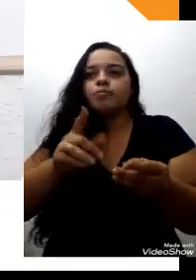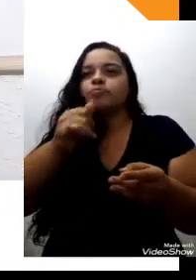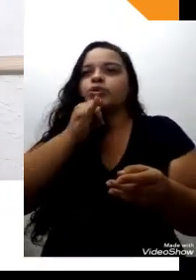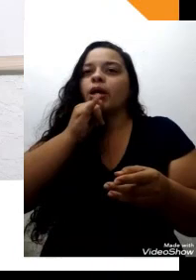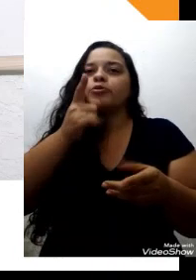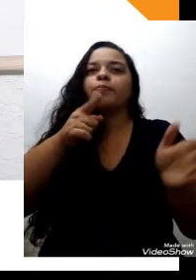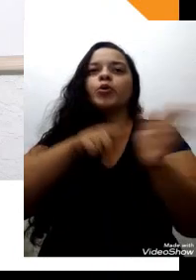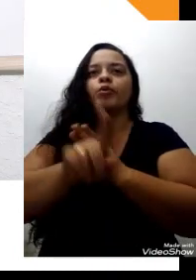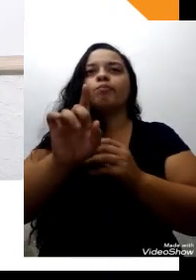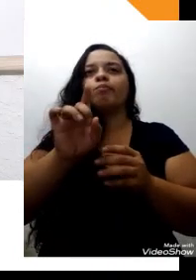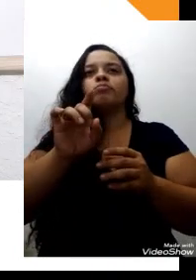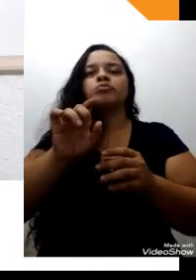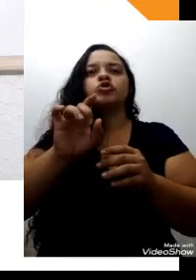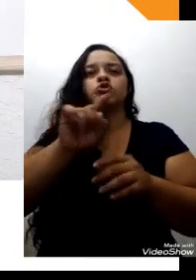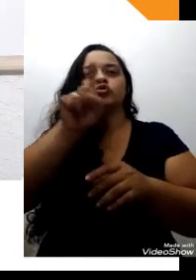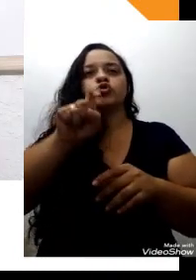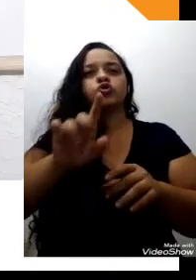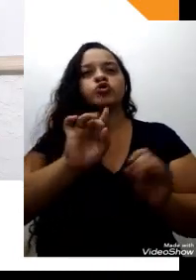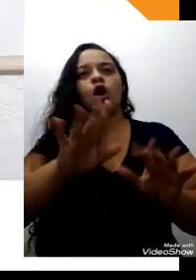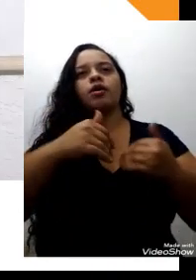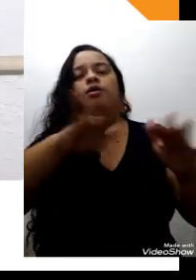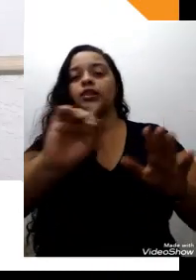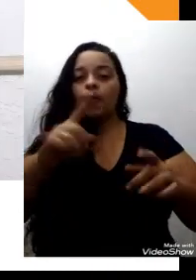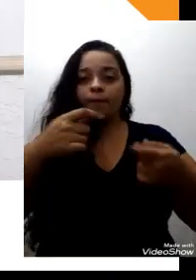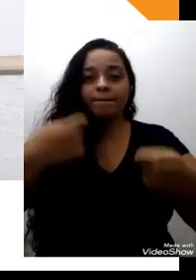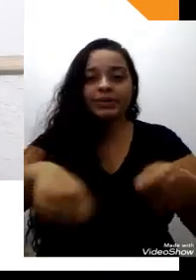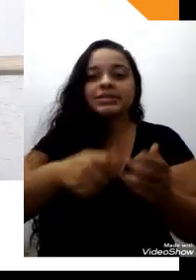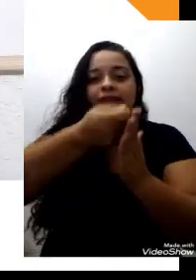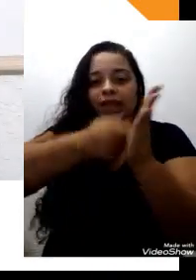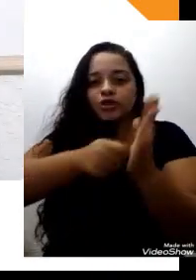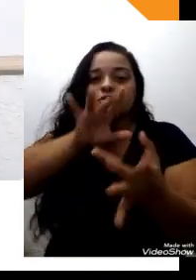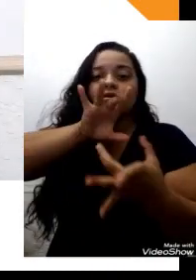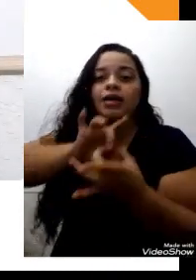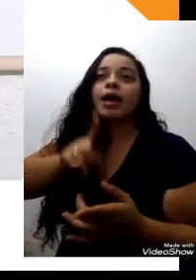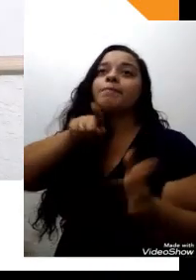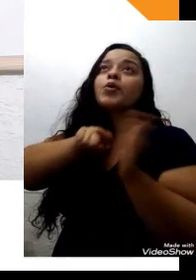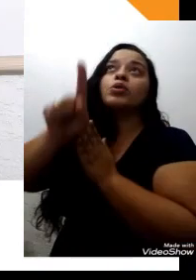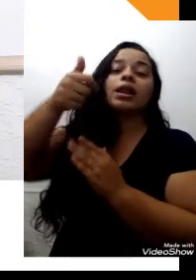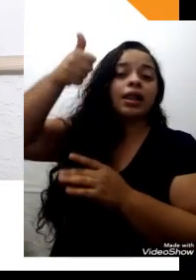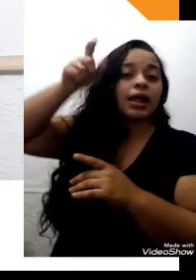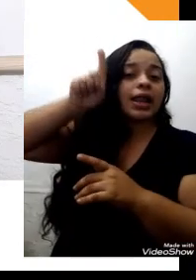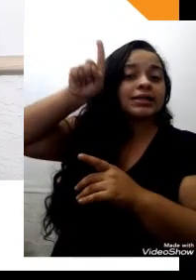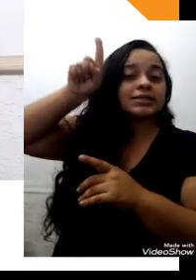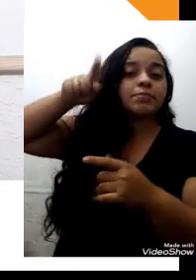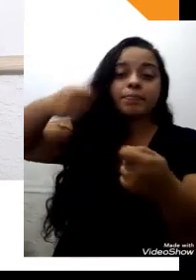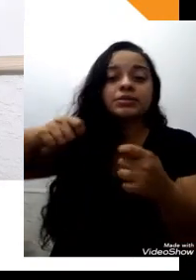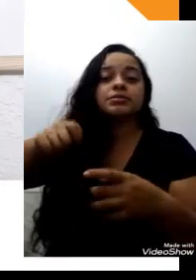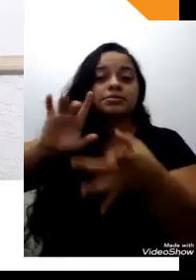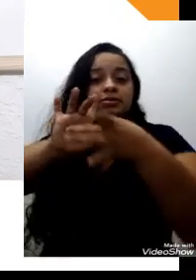fica inútil, ela não precisa ser respondida diretamente em algum momento, mas a partir da construção do